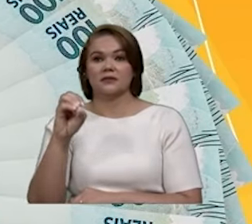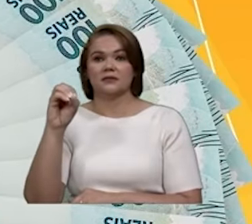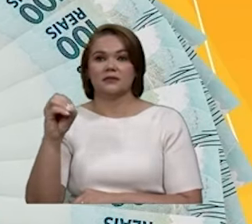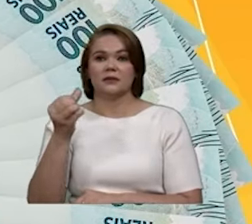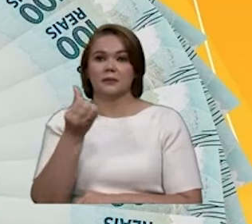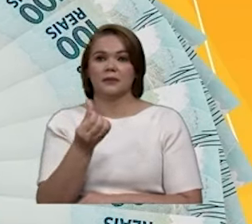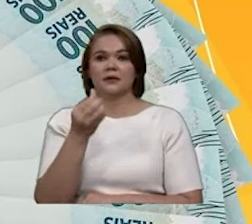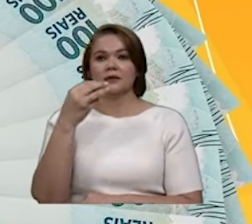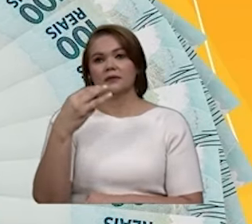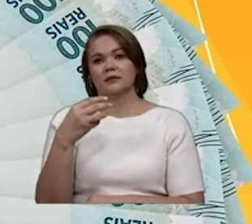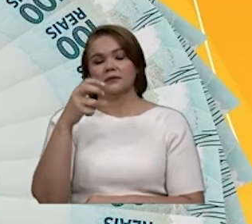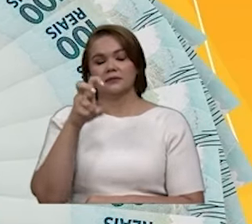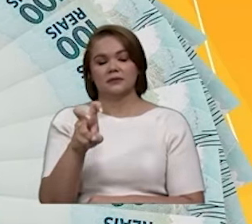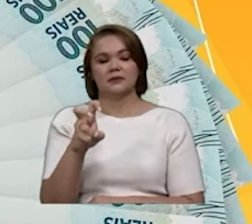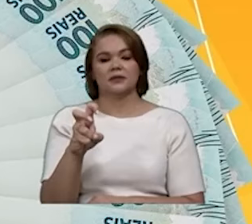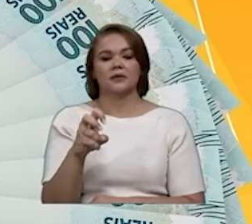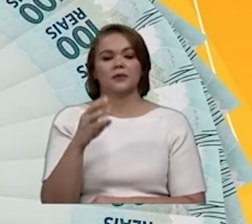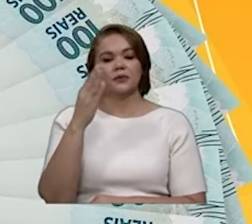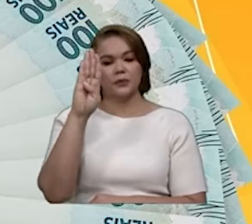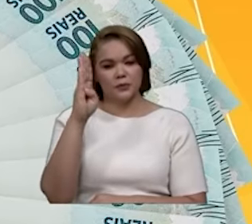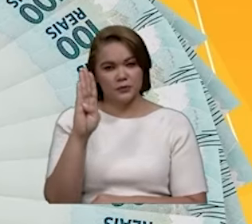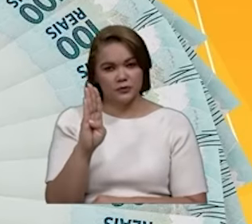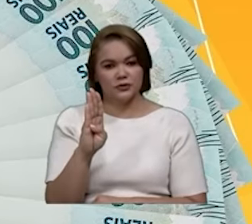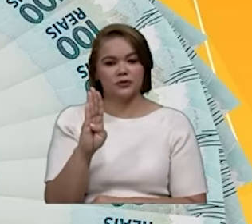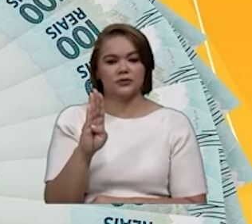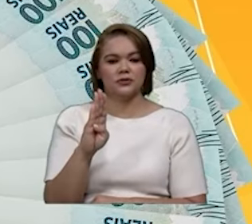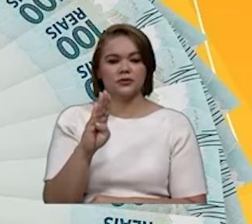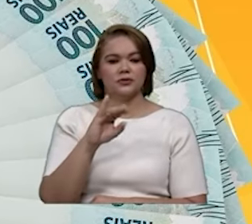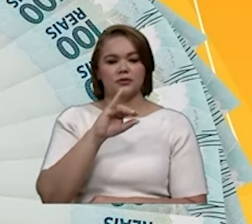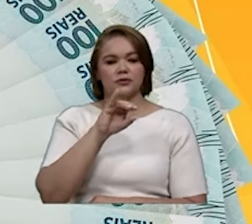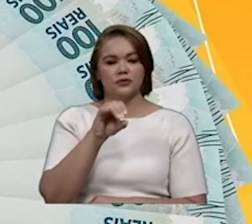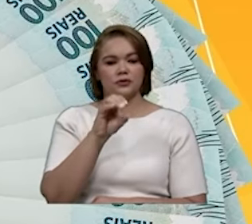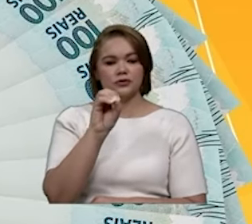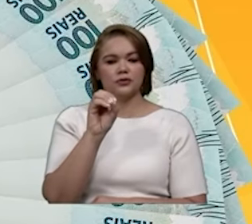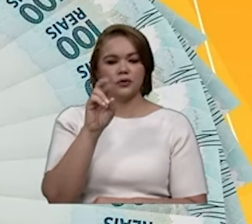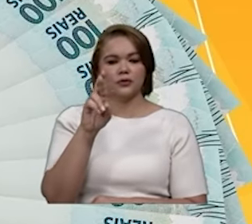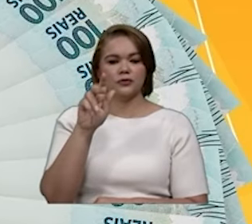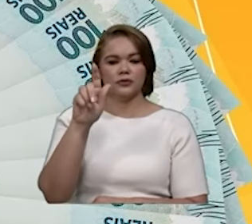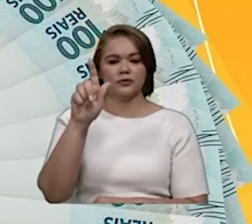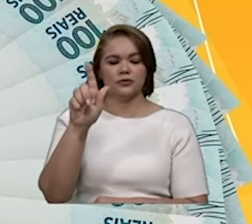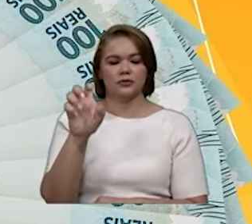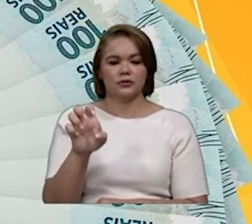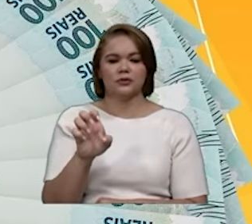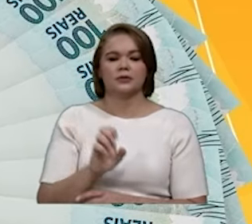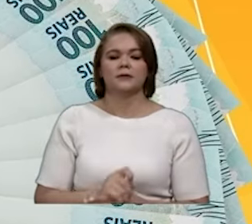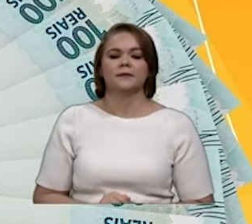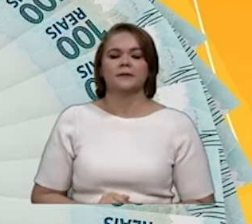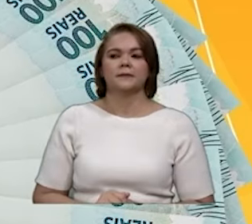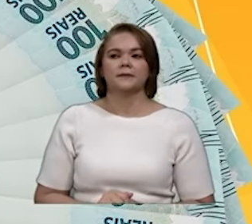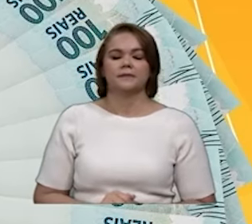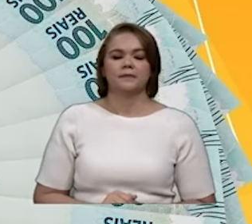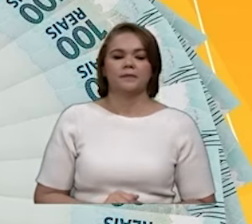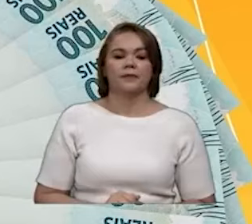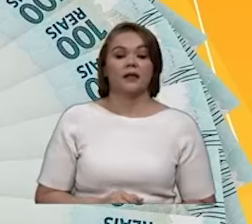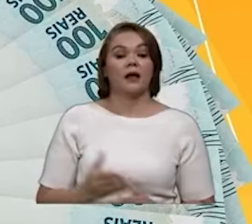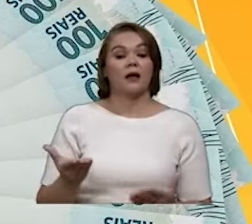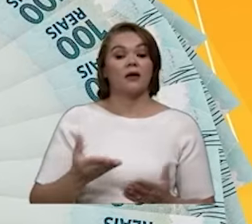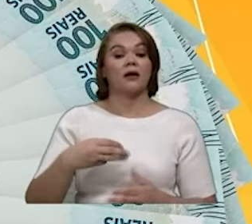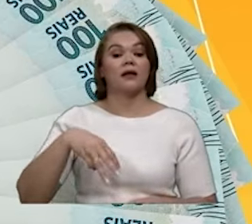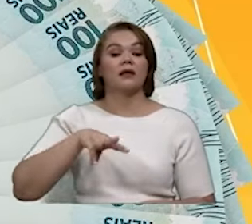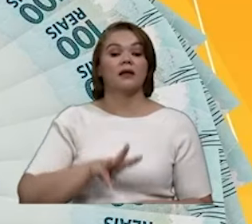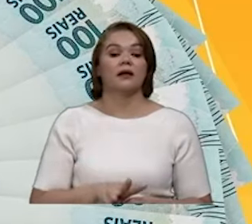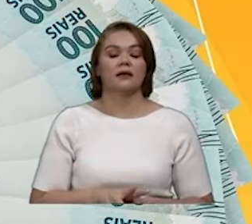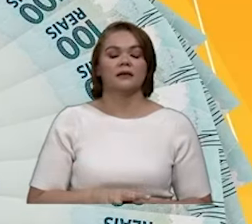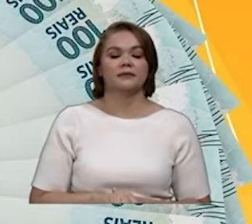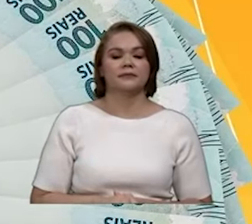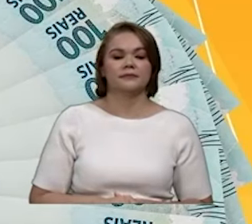00200635, Jorge Luiz, Regional Bugio, aqui em Aracaju, leva R$250. E agora, hein, quem leva?